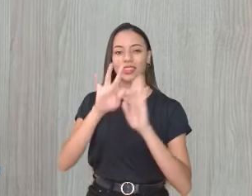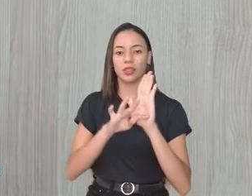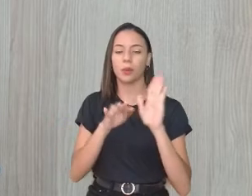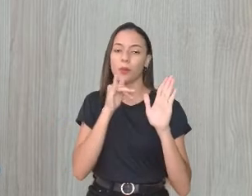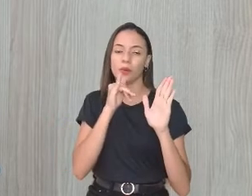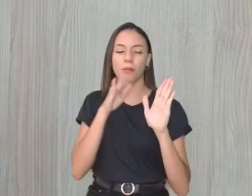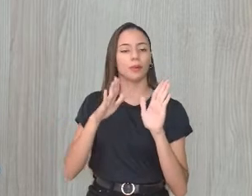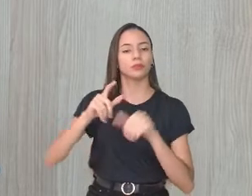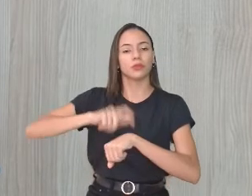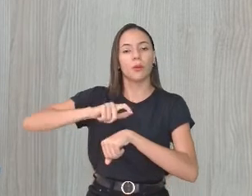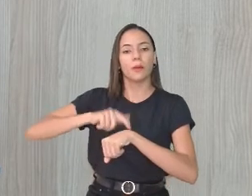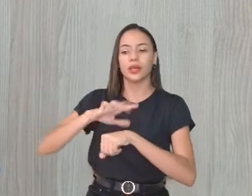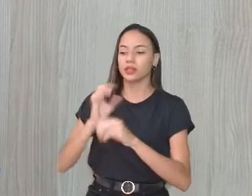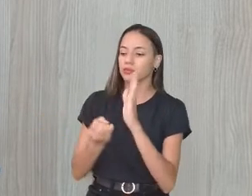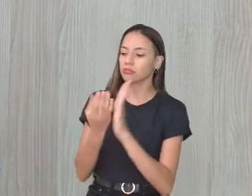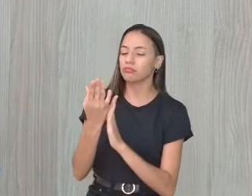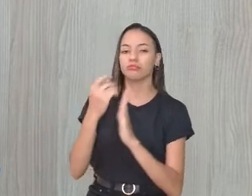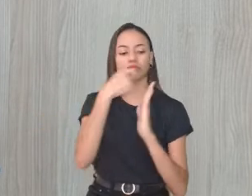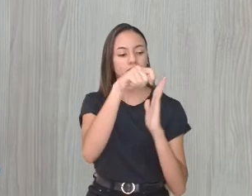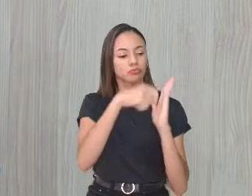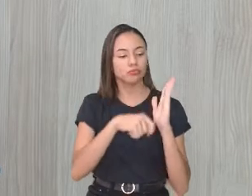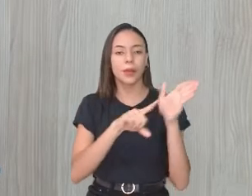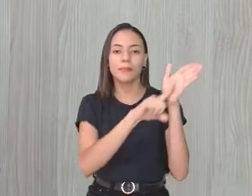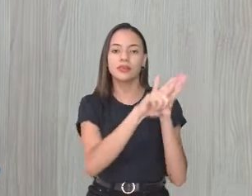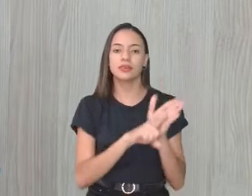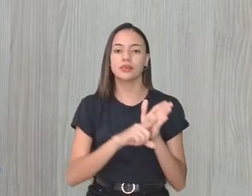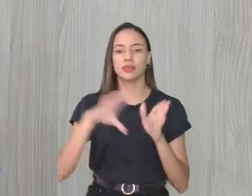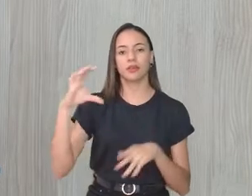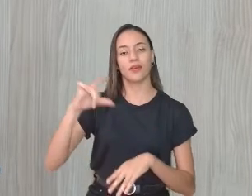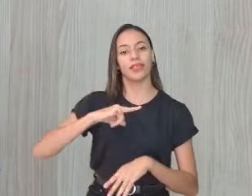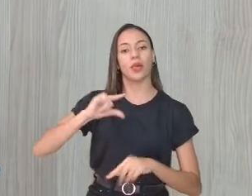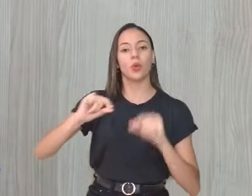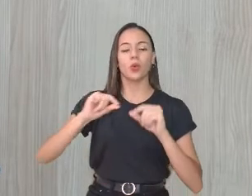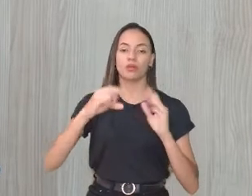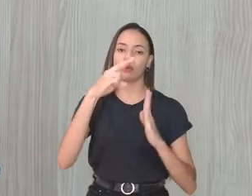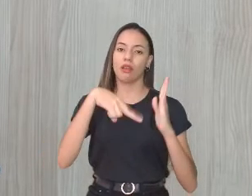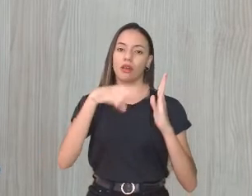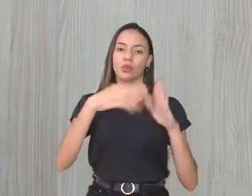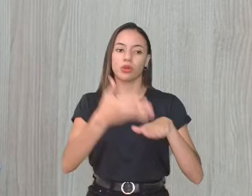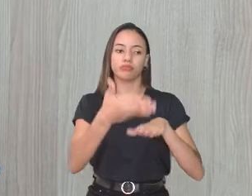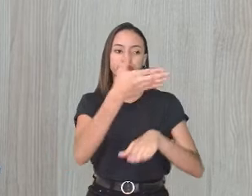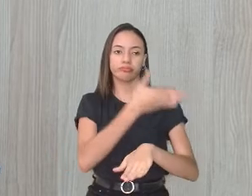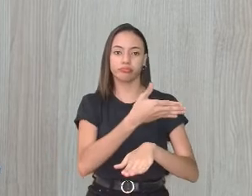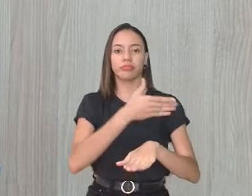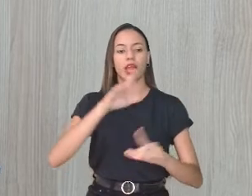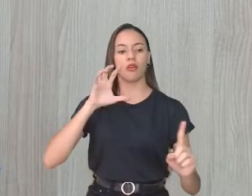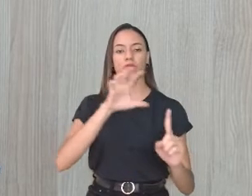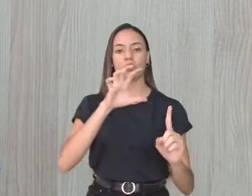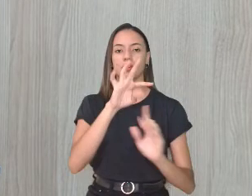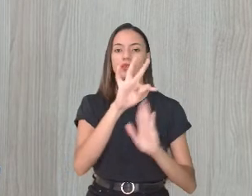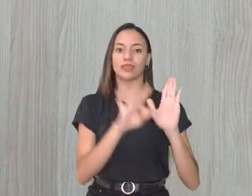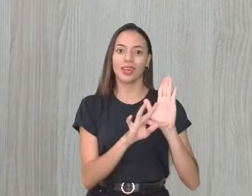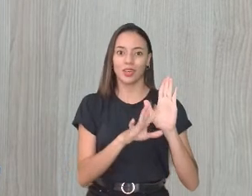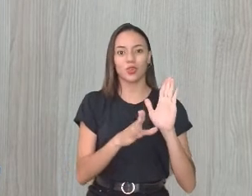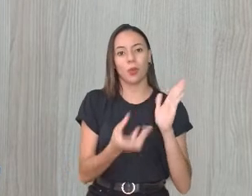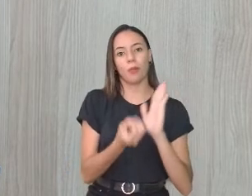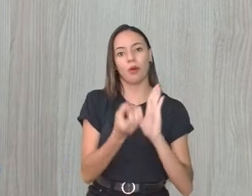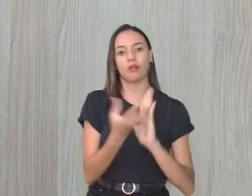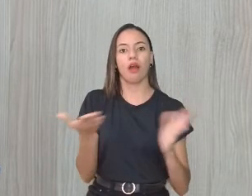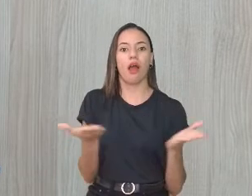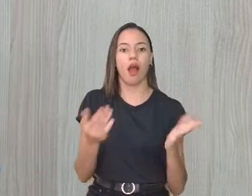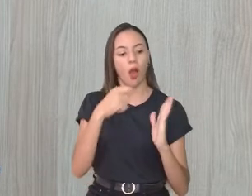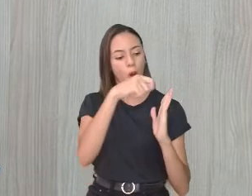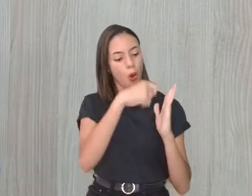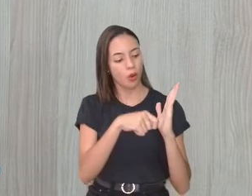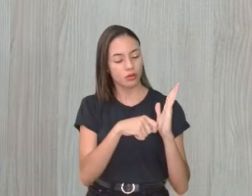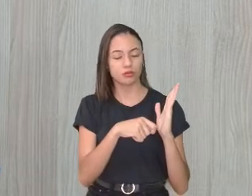uma pesquisa científica, a gente também tem as leituras anteriores que antecederam aquele texto que a gente está produzindo. Então, por